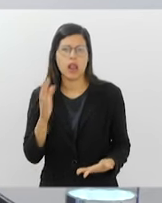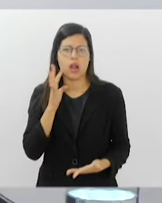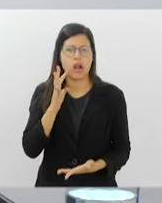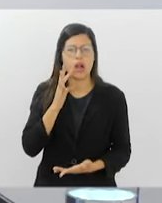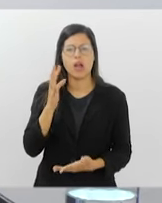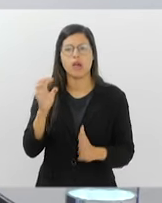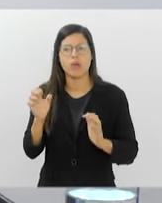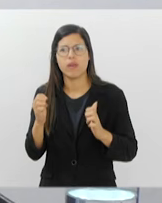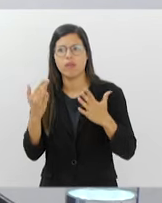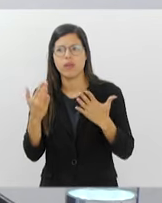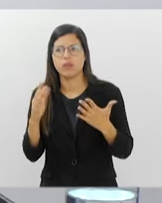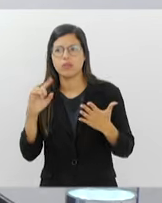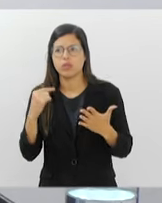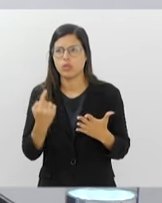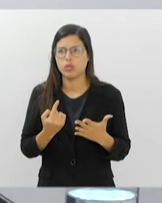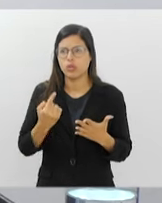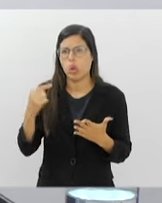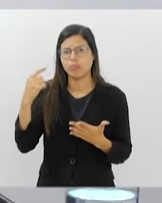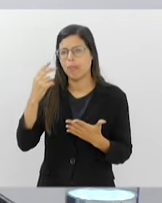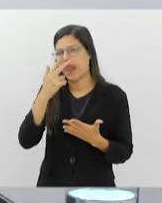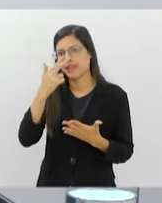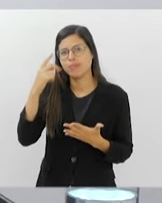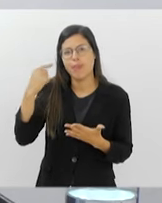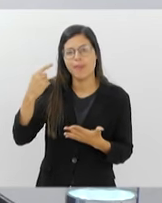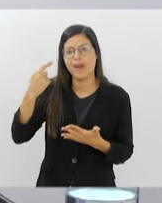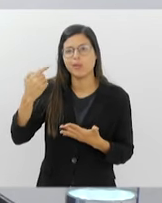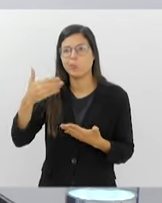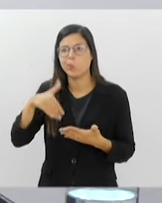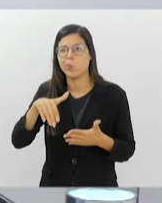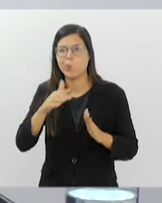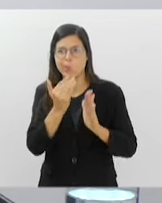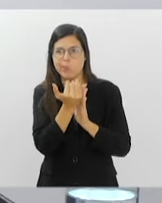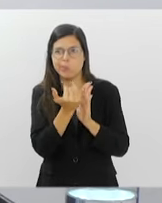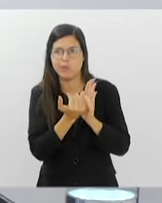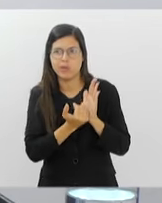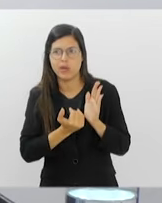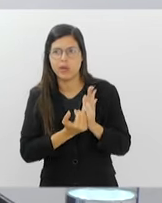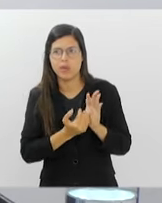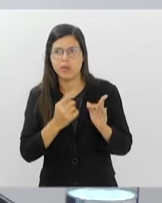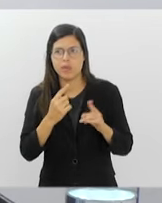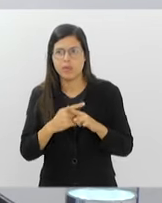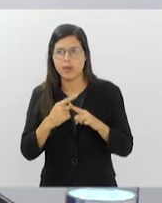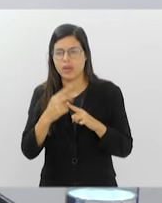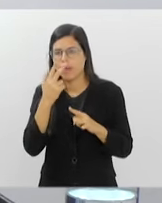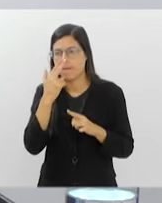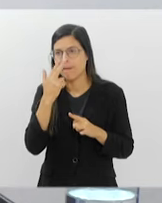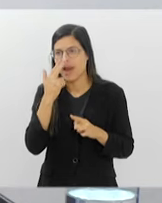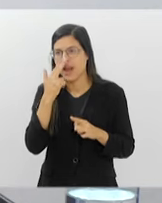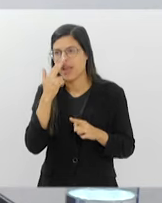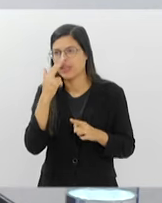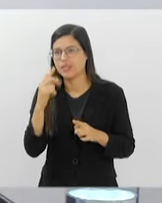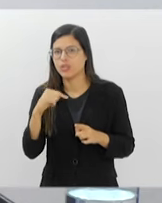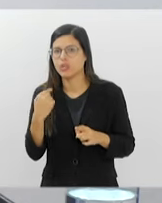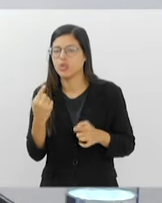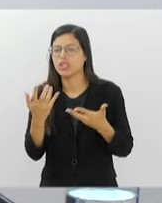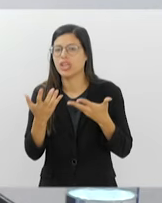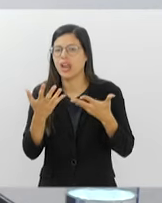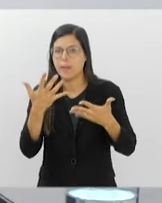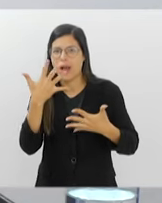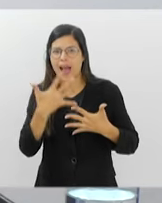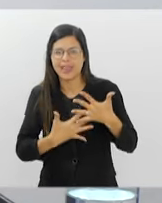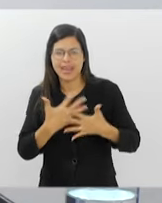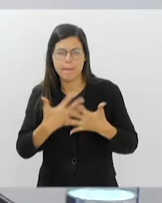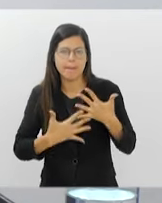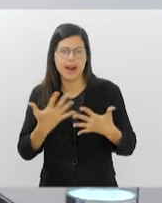alguns malucos numa pauta que parece antipopular porque para essa turma inverter a narrativa de forma covarde dizendo que a gente quer atrapalhar o Roque Rio